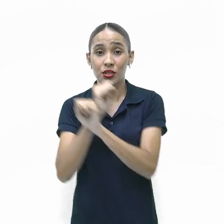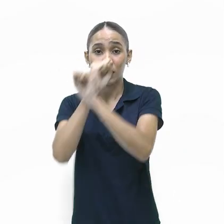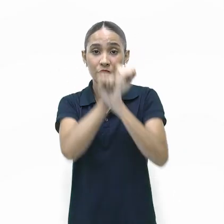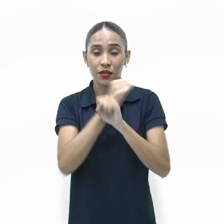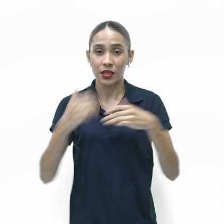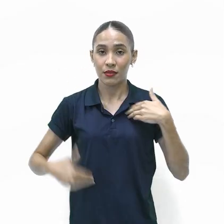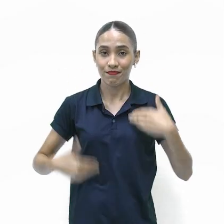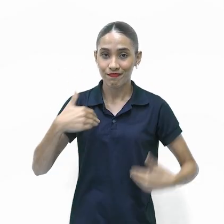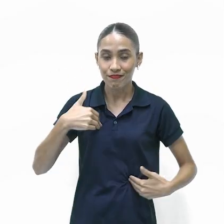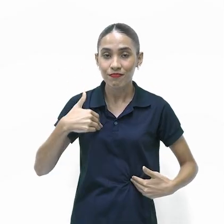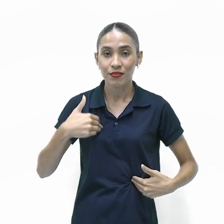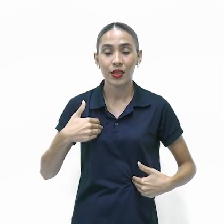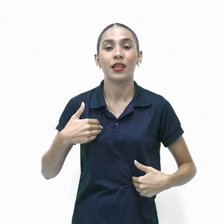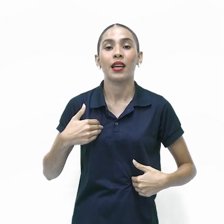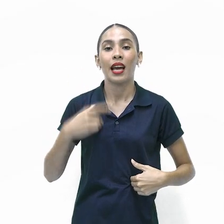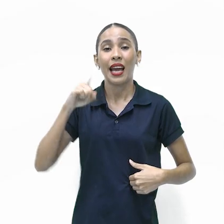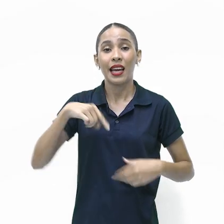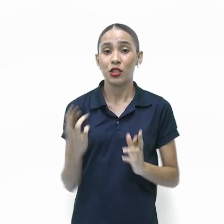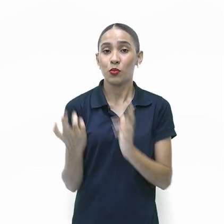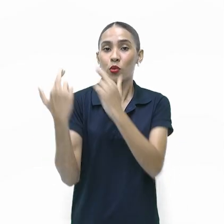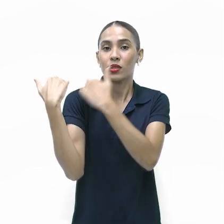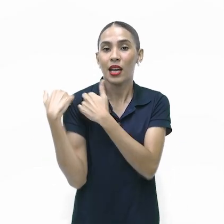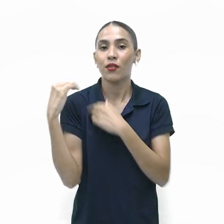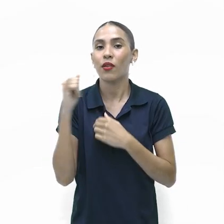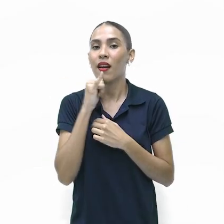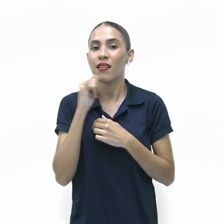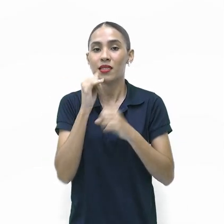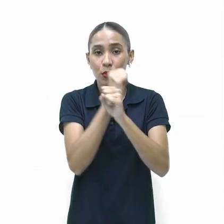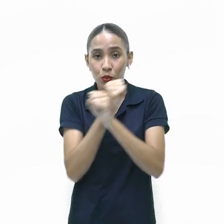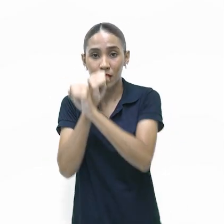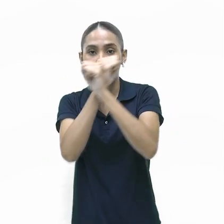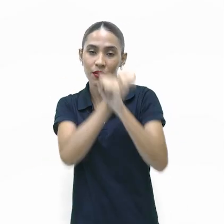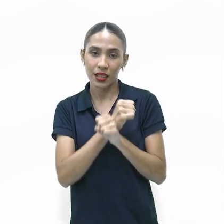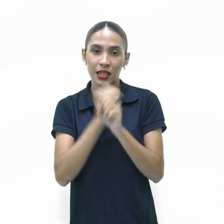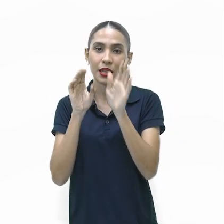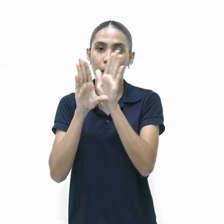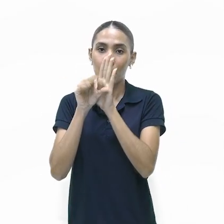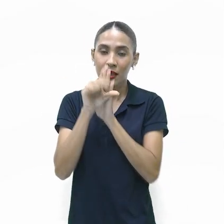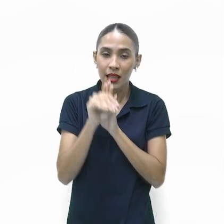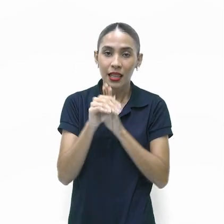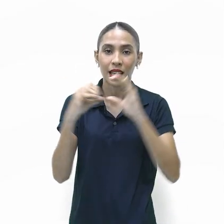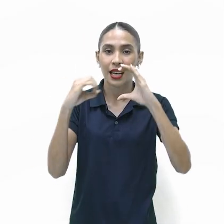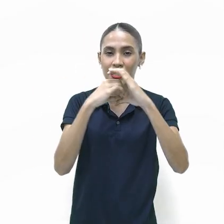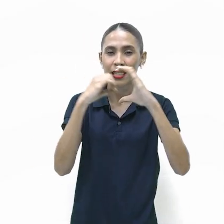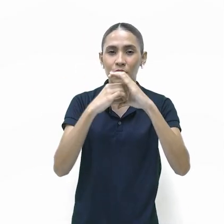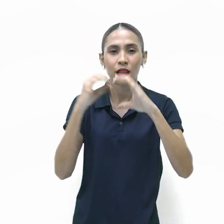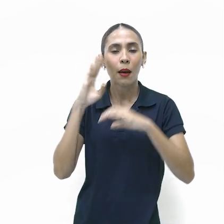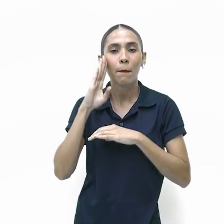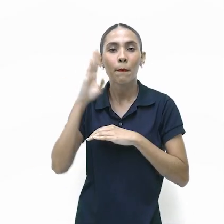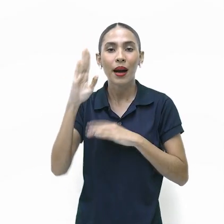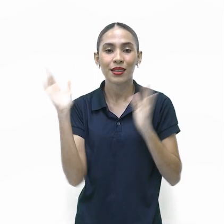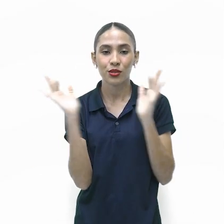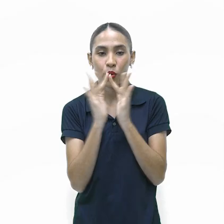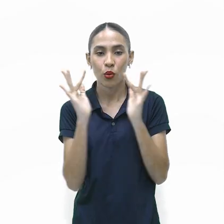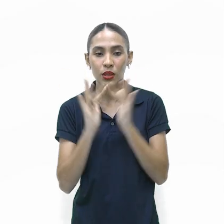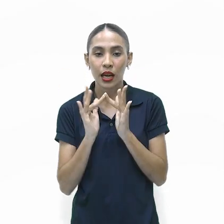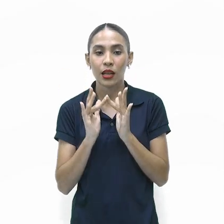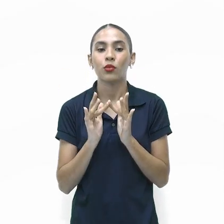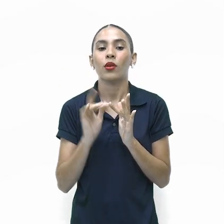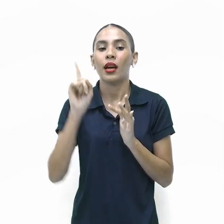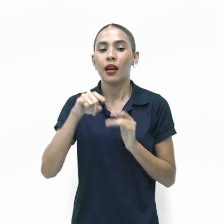defender o organismo de doenças. As células mais atingidas são os linfócitos TCD4, né? Então, o